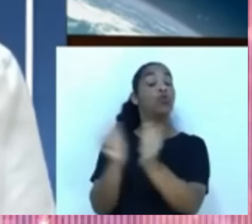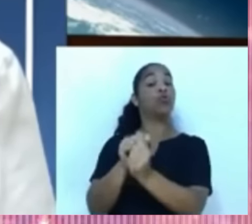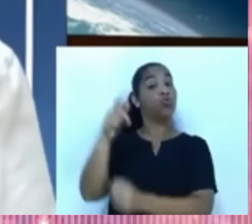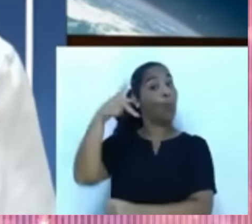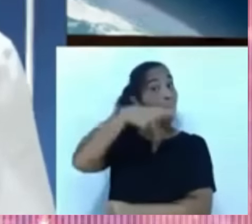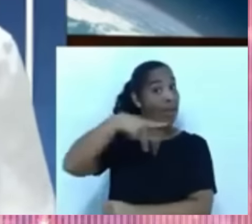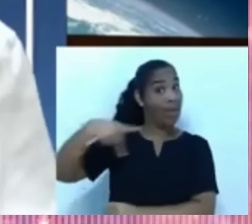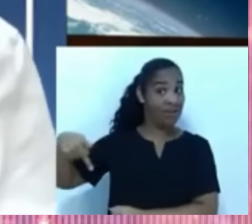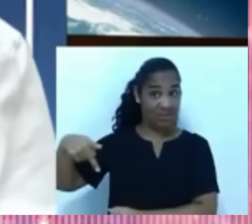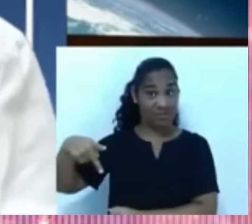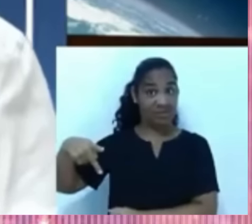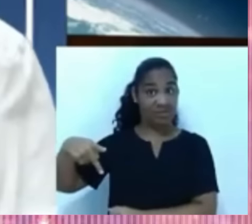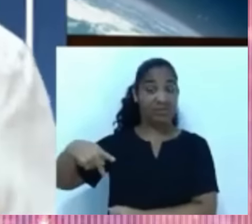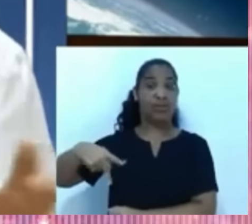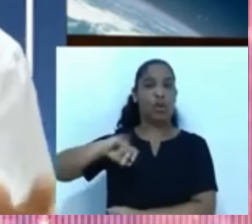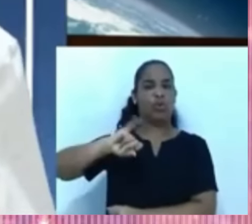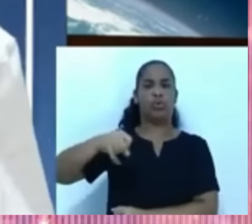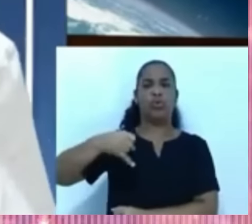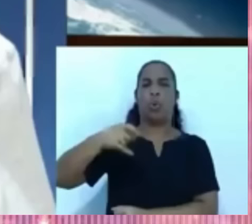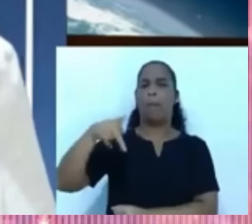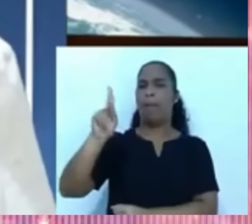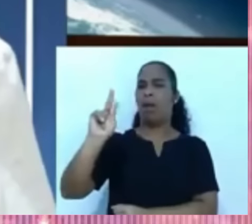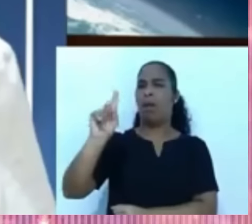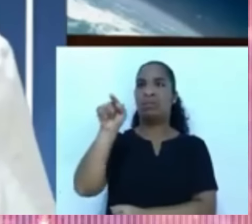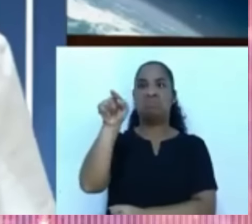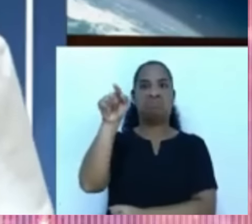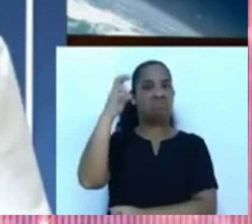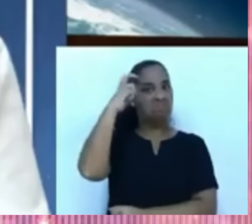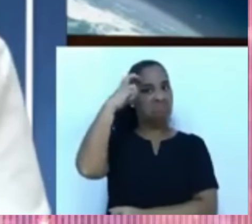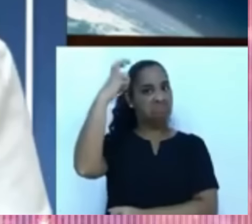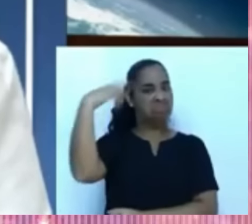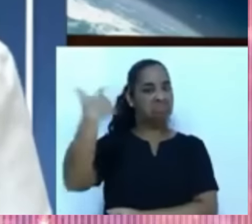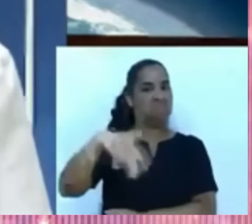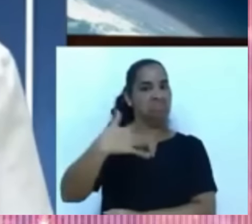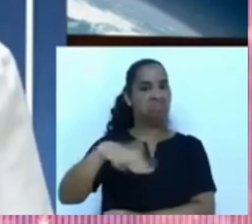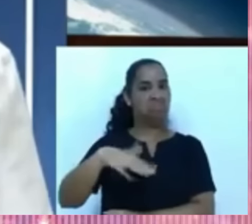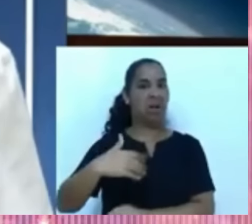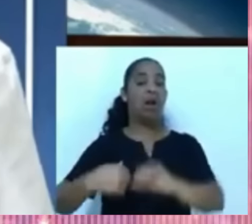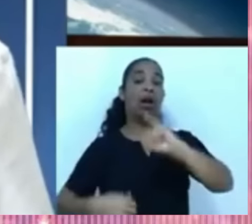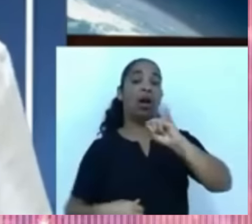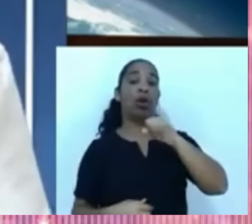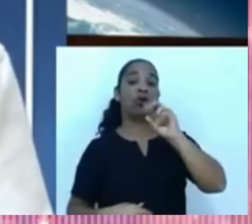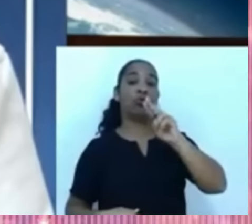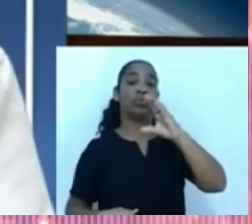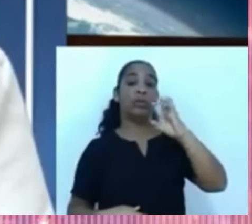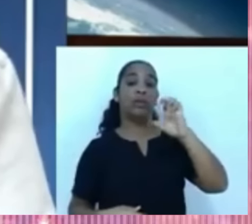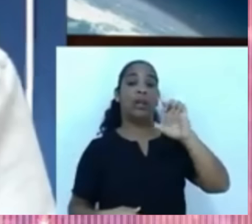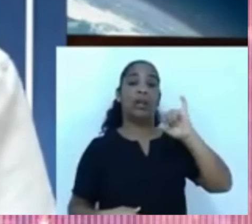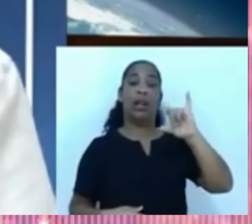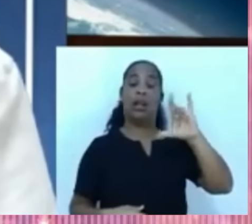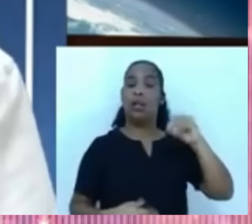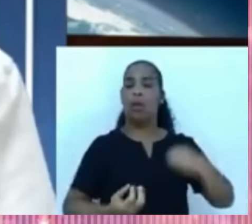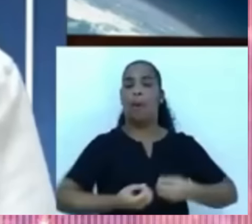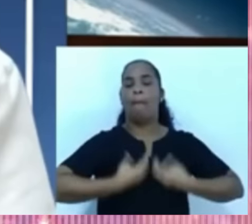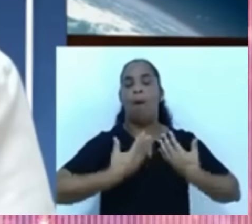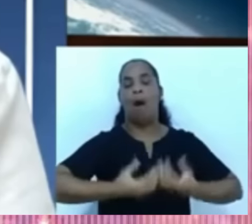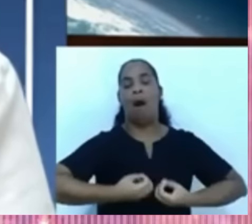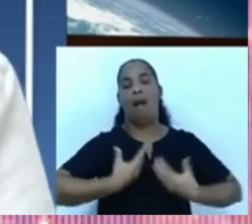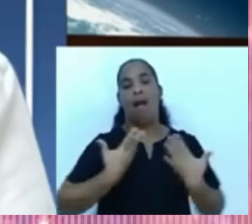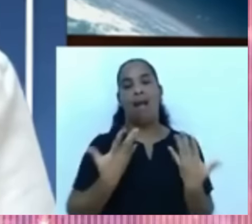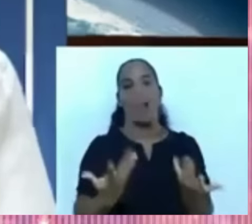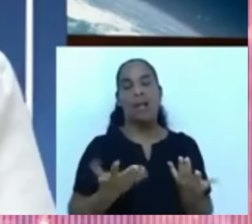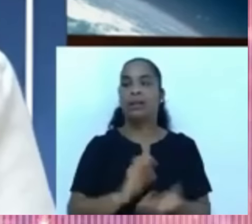cque era uma memória esplendorosa Joselino era poeta e em determinado momento disse